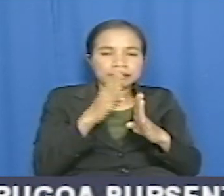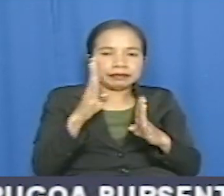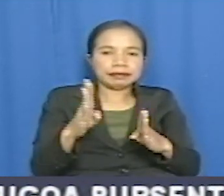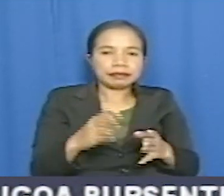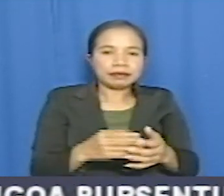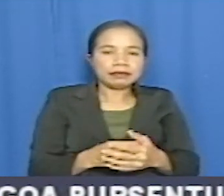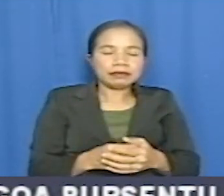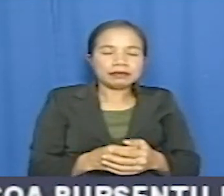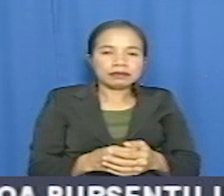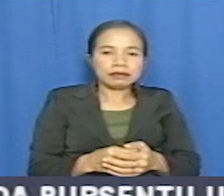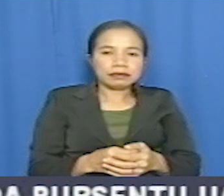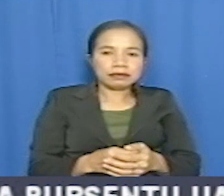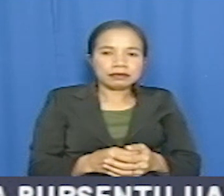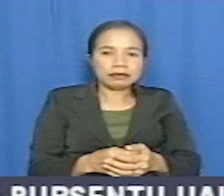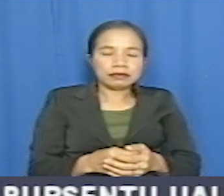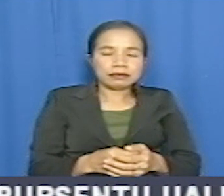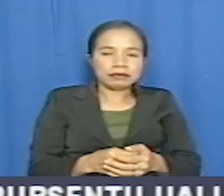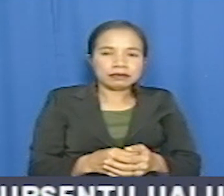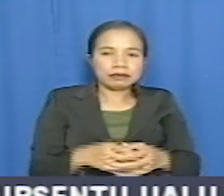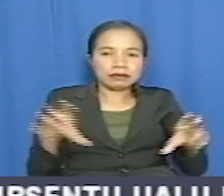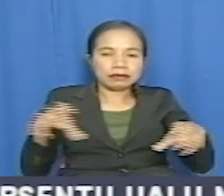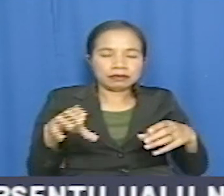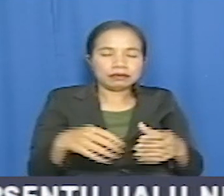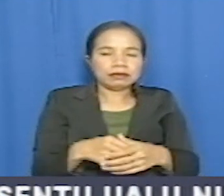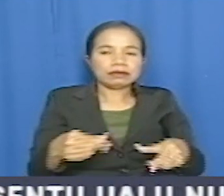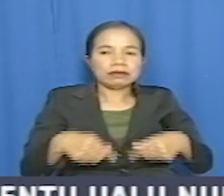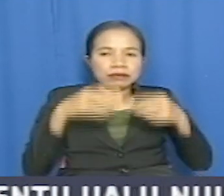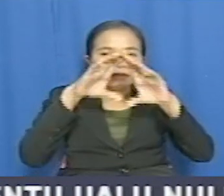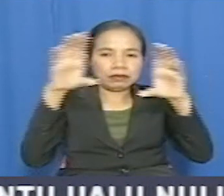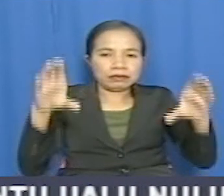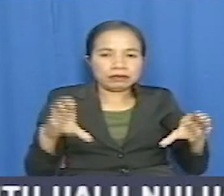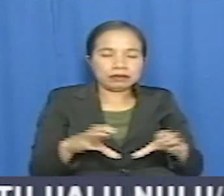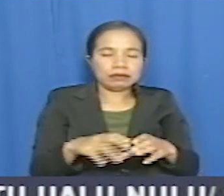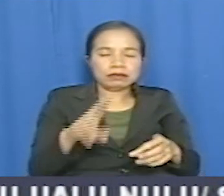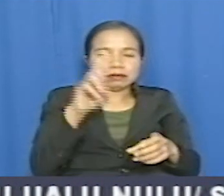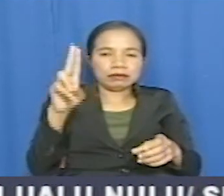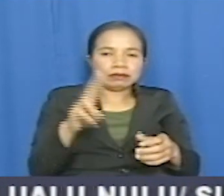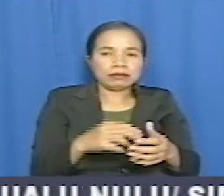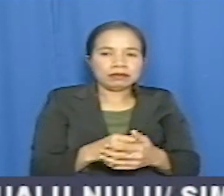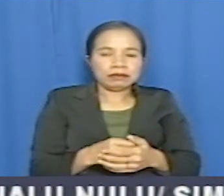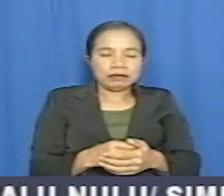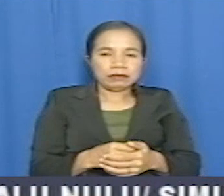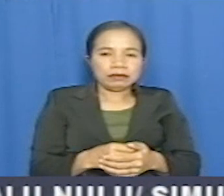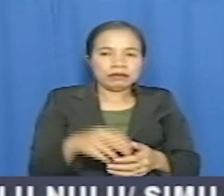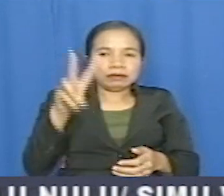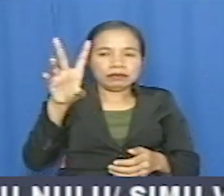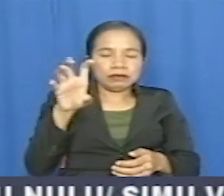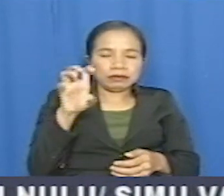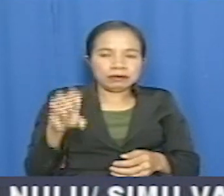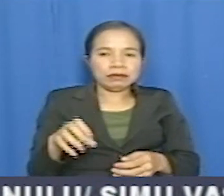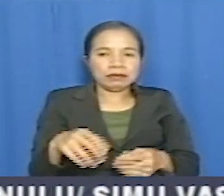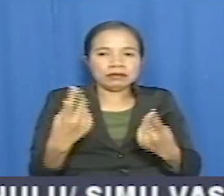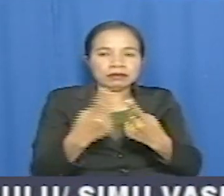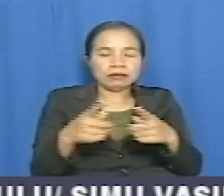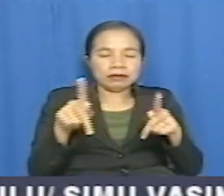Executivo Trade Invest Arcanjo da Silva Hateten, instituição né, atribui um certificado de investimento e área comercial Liwatus Rua Resin ba